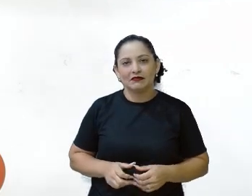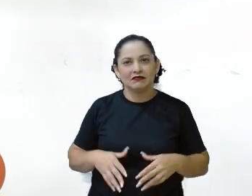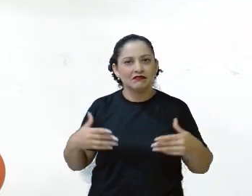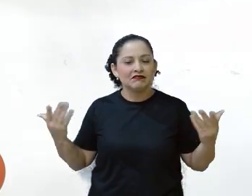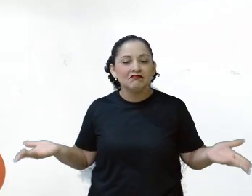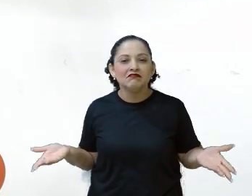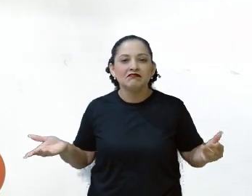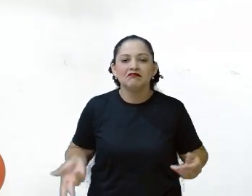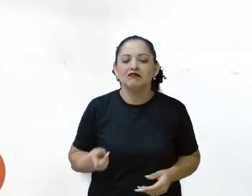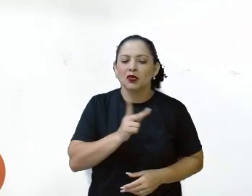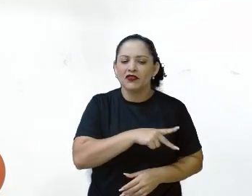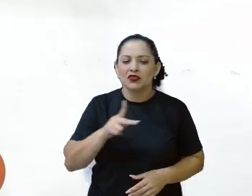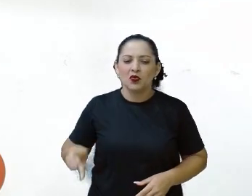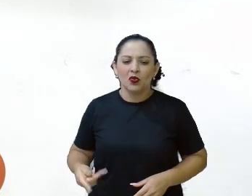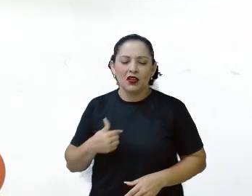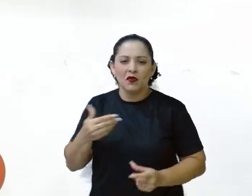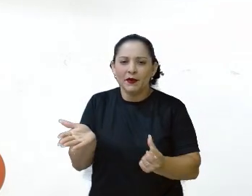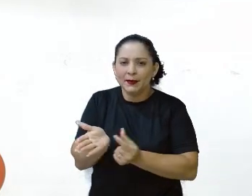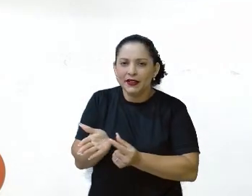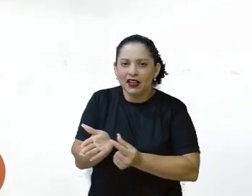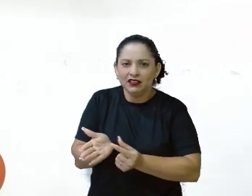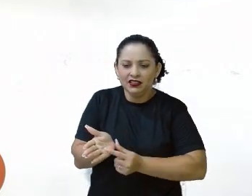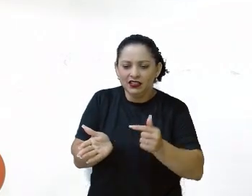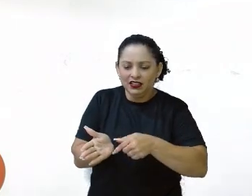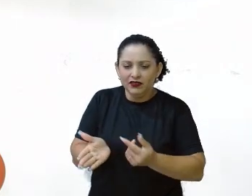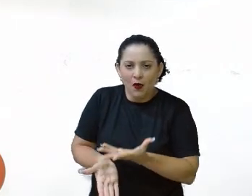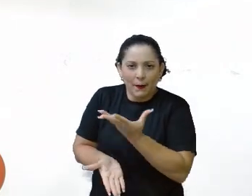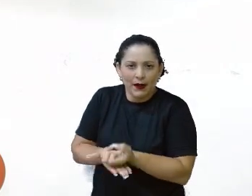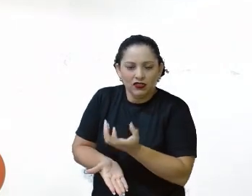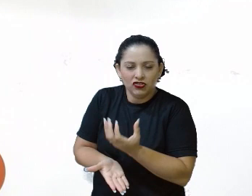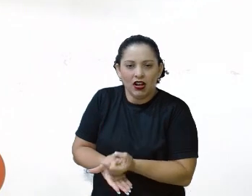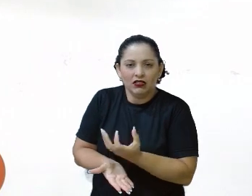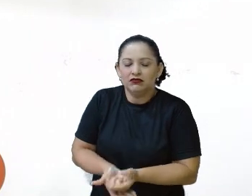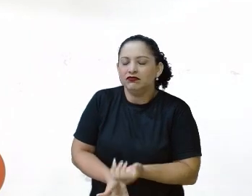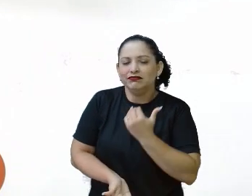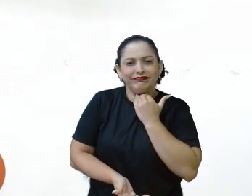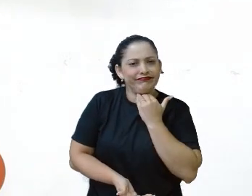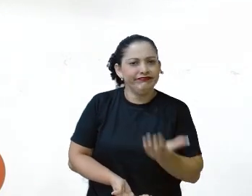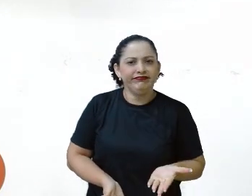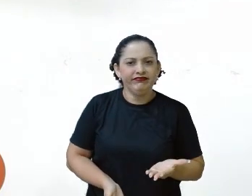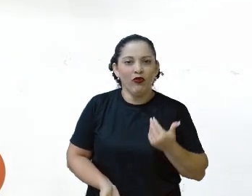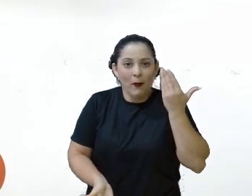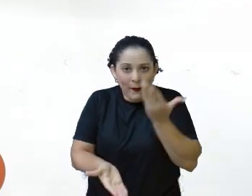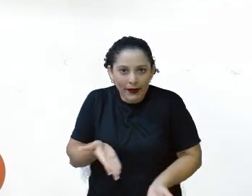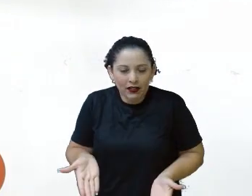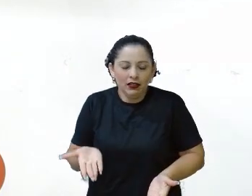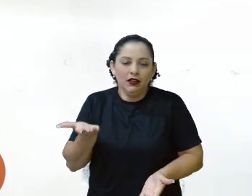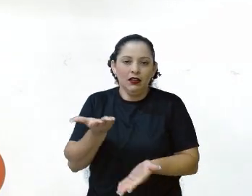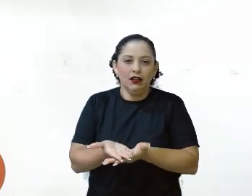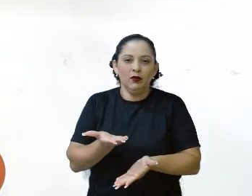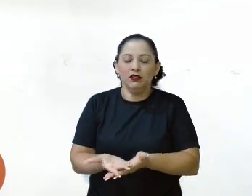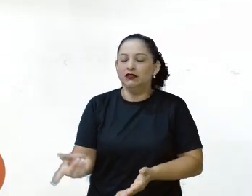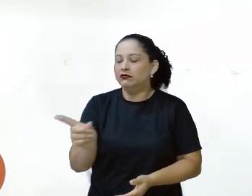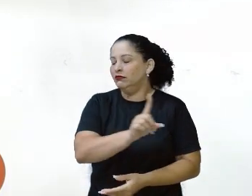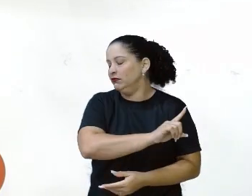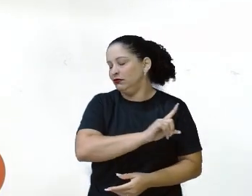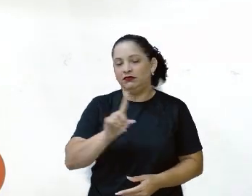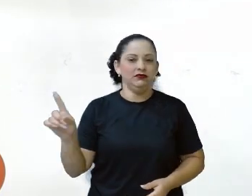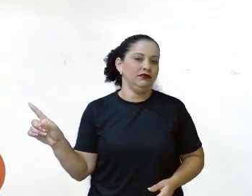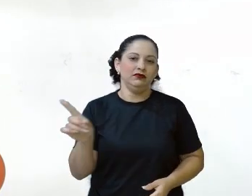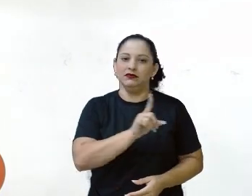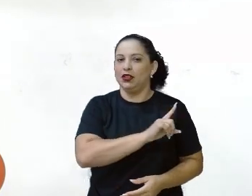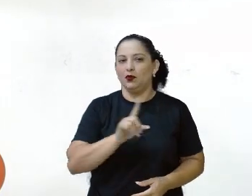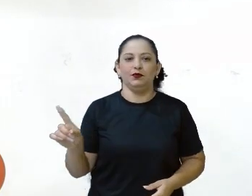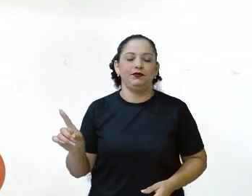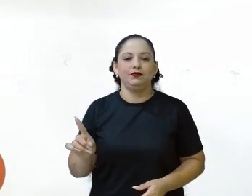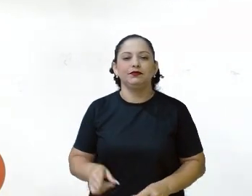professora, eu não consegui baixar o aplicativo, o que é que eu vou fazer? Eu vou perder a sua aula? De jeito nenhum.